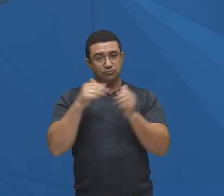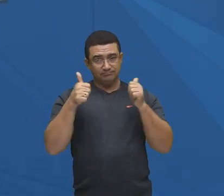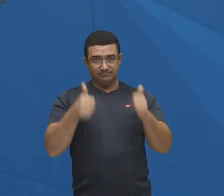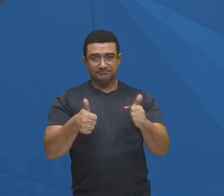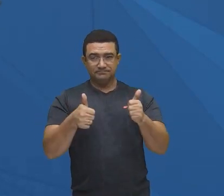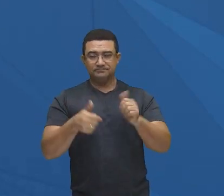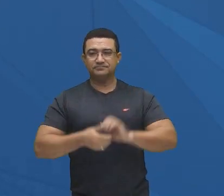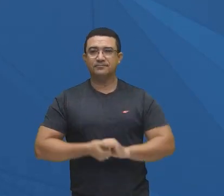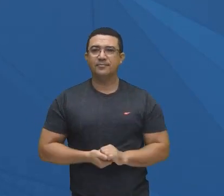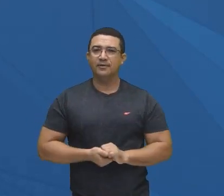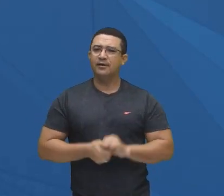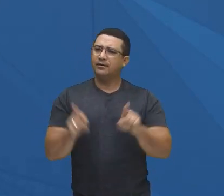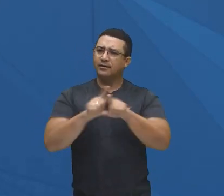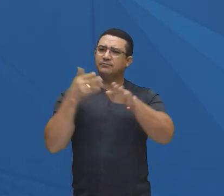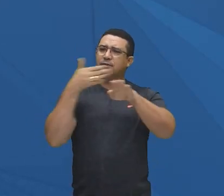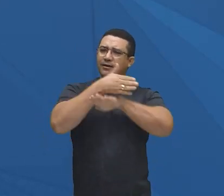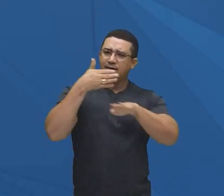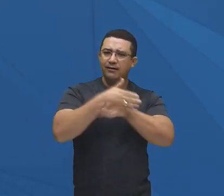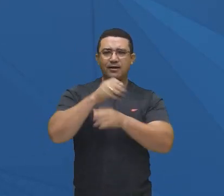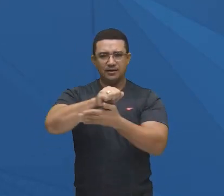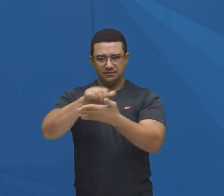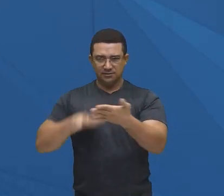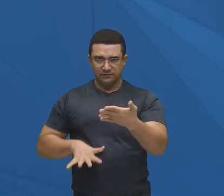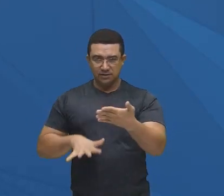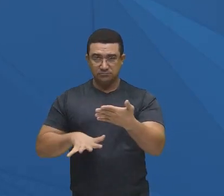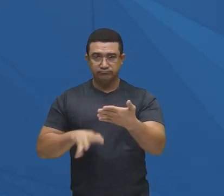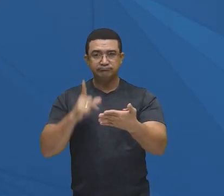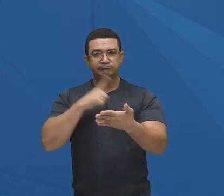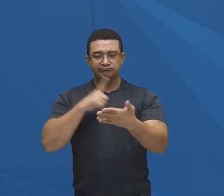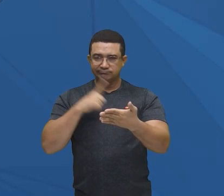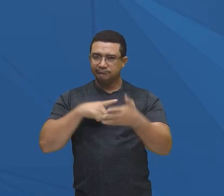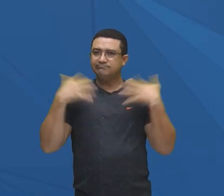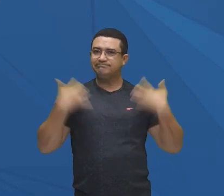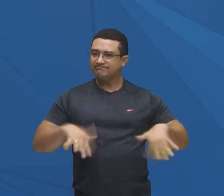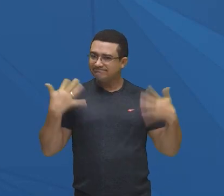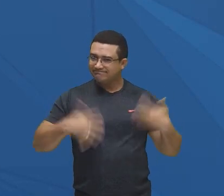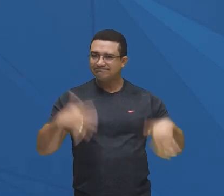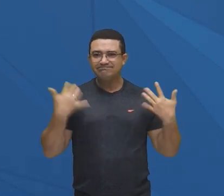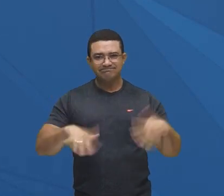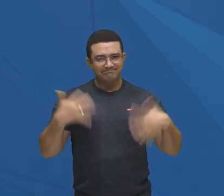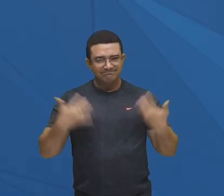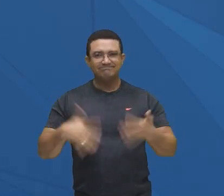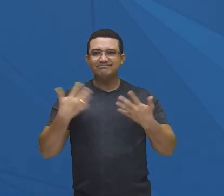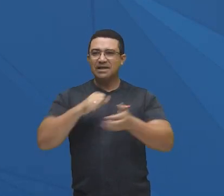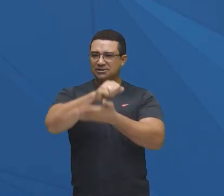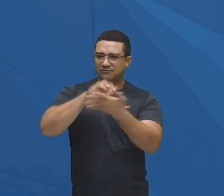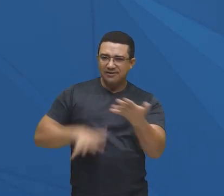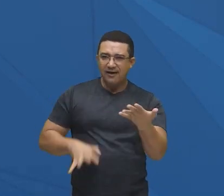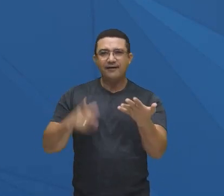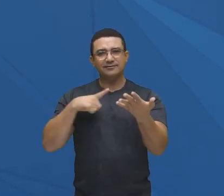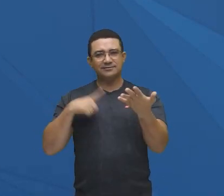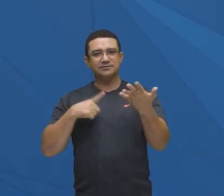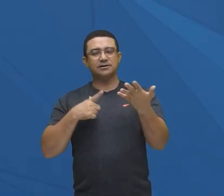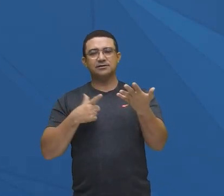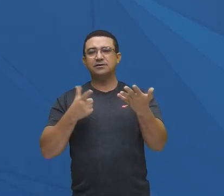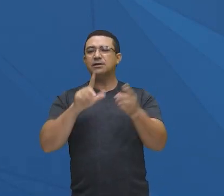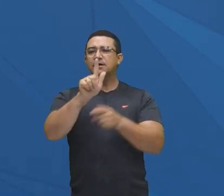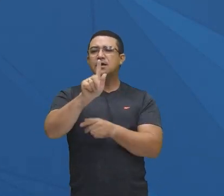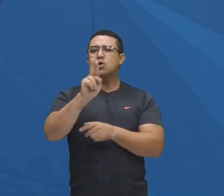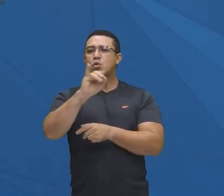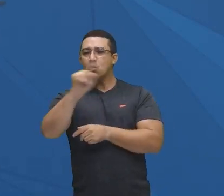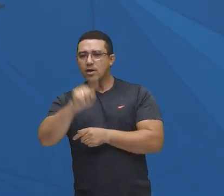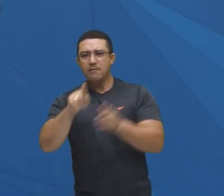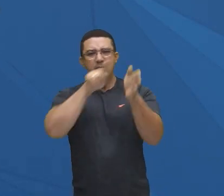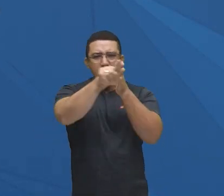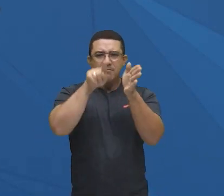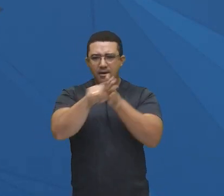E participar das atividades, ou seja, a gente tem um monte de atividade hoje, a gente tem enquete, a gente tem um quiz, olha só que